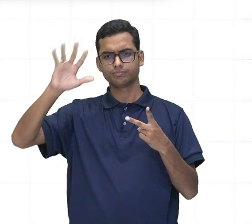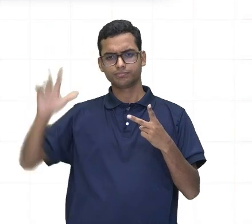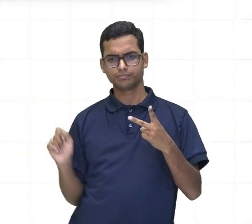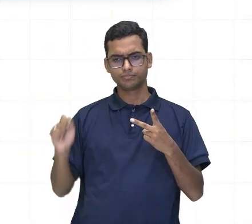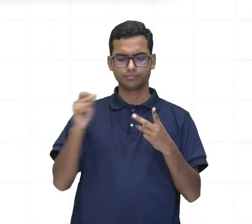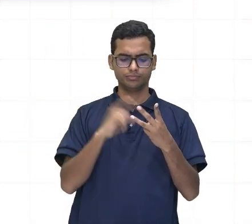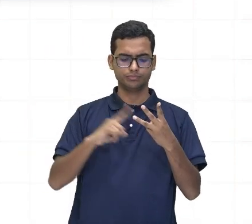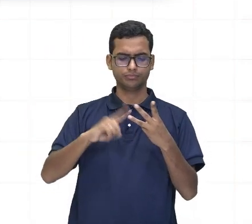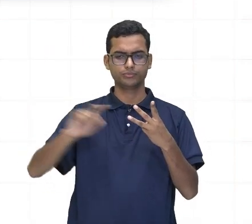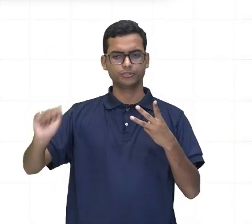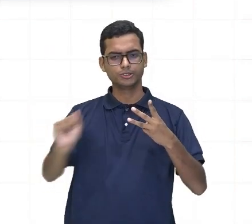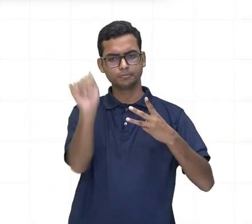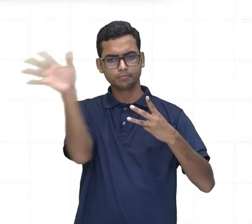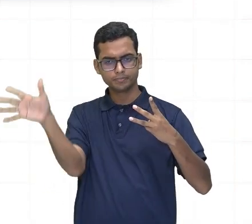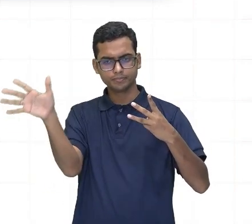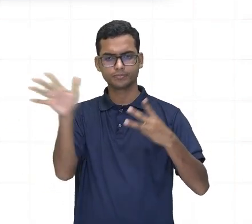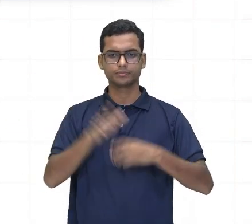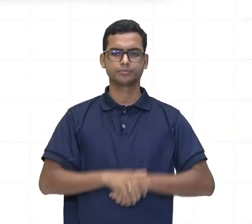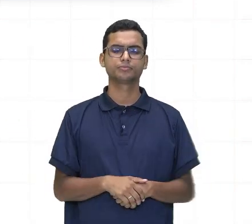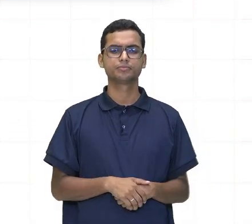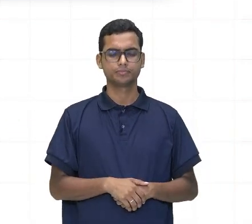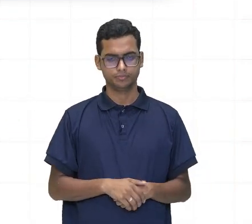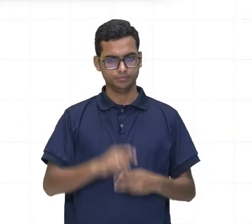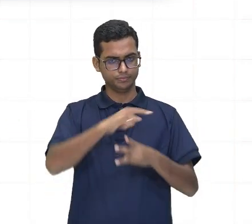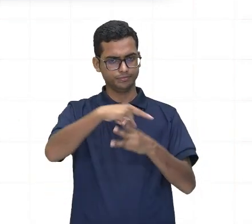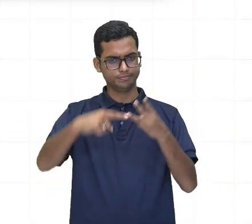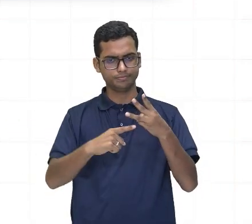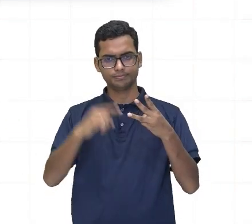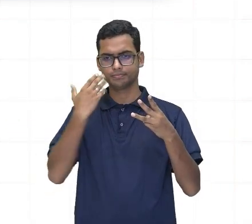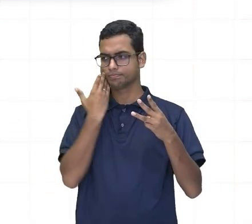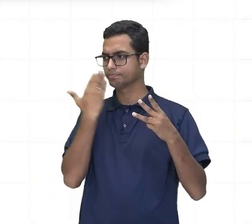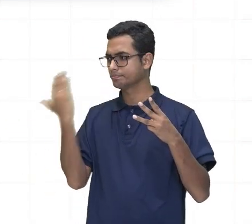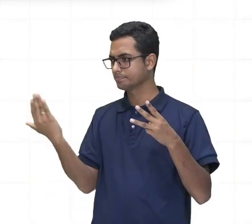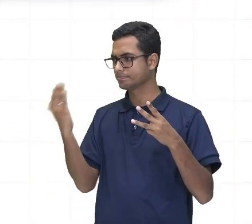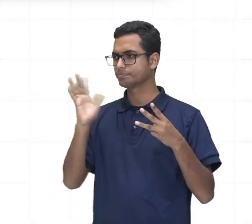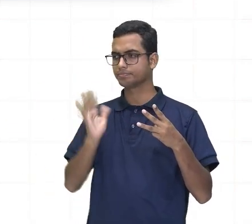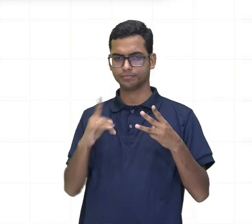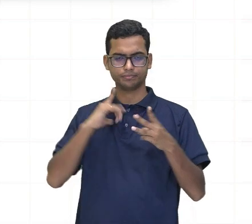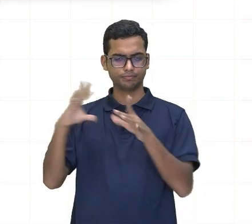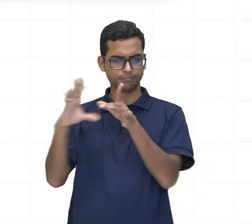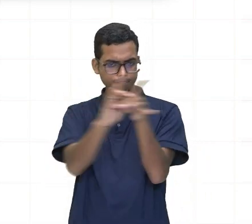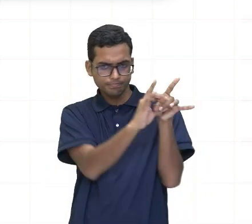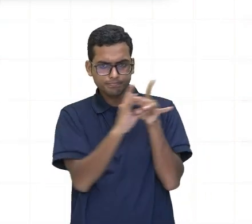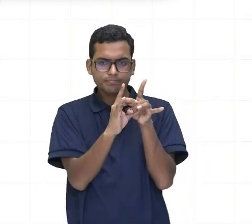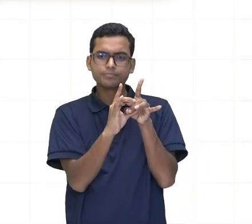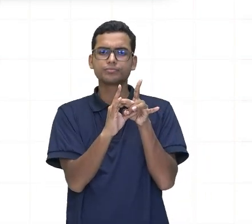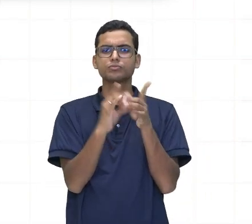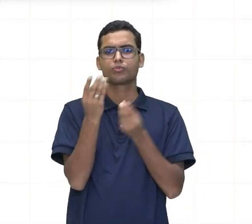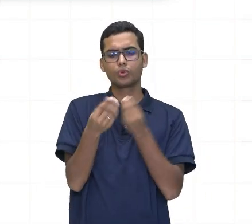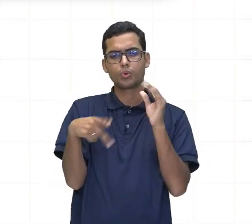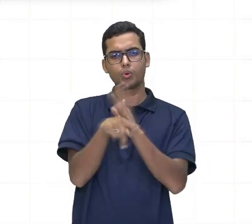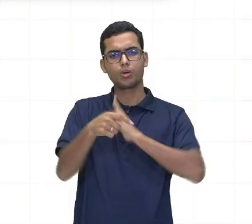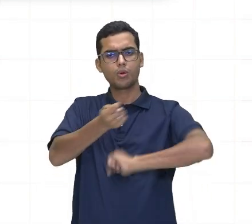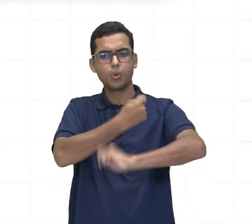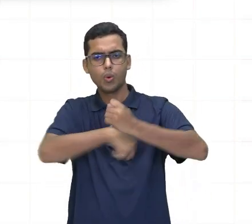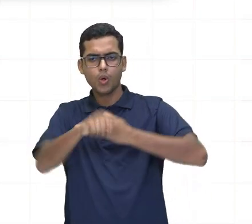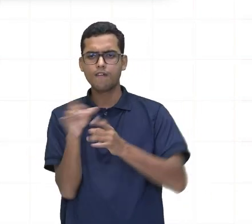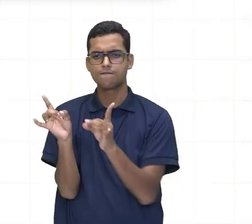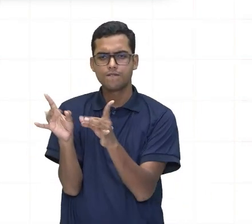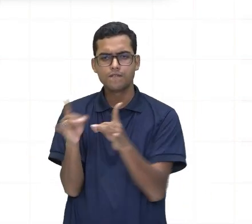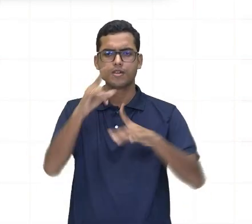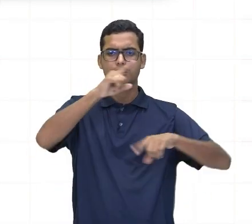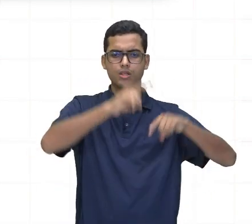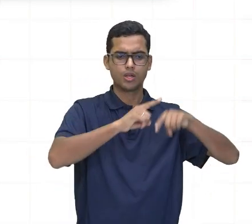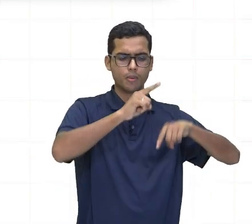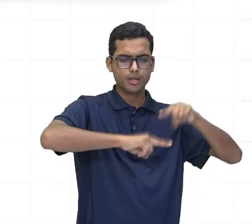Então, esses territórios já estavam ali sendo conectados através de redes comerciais, através